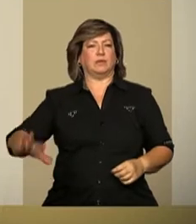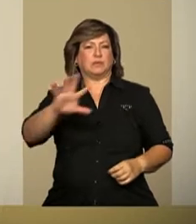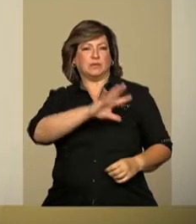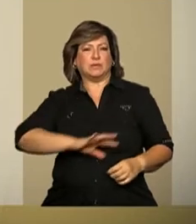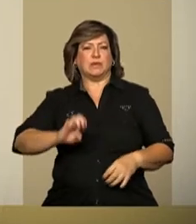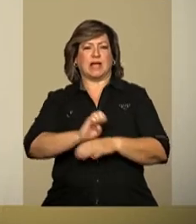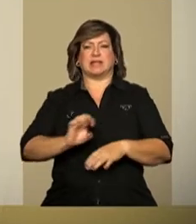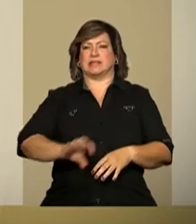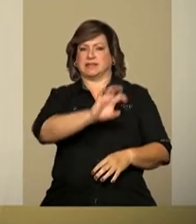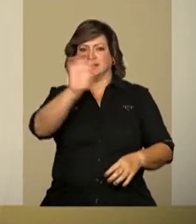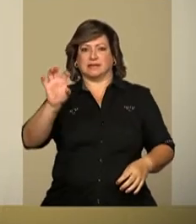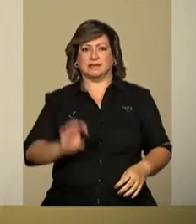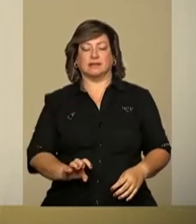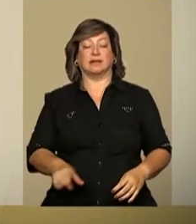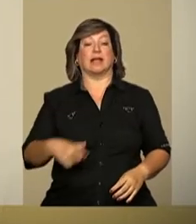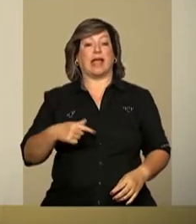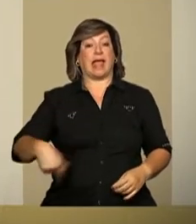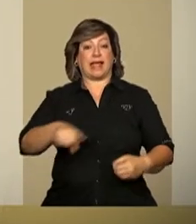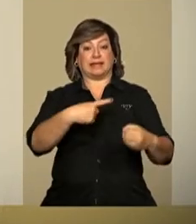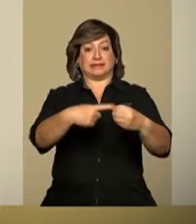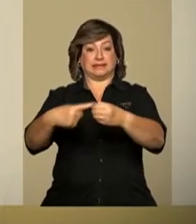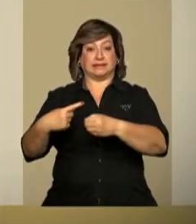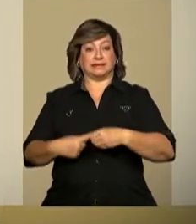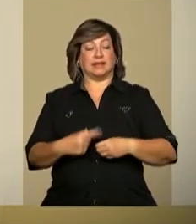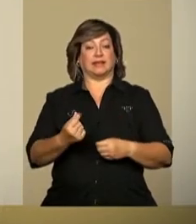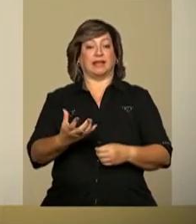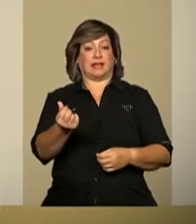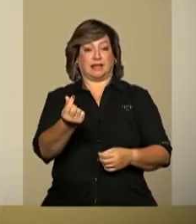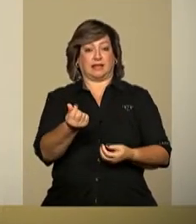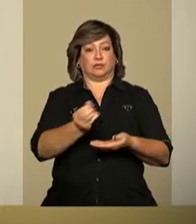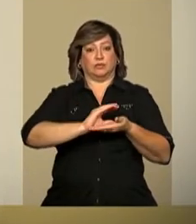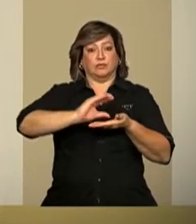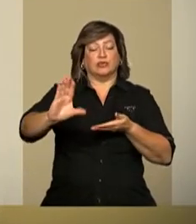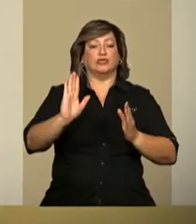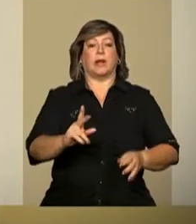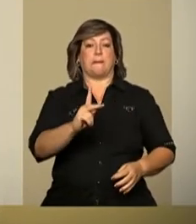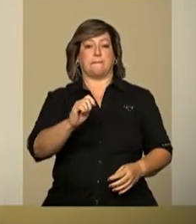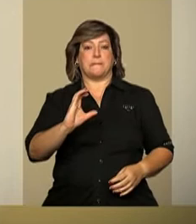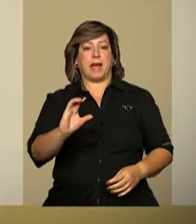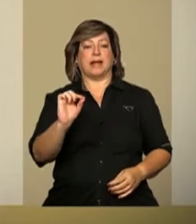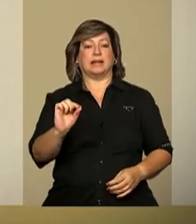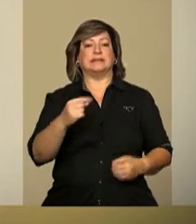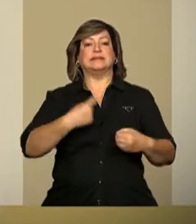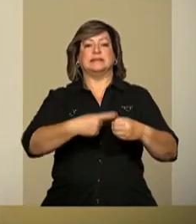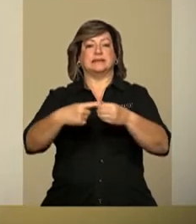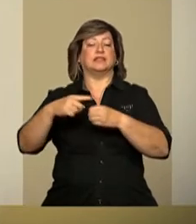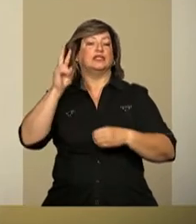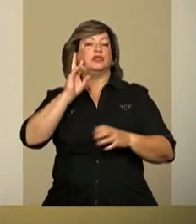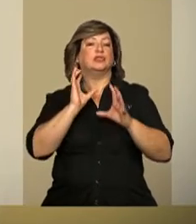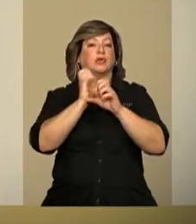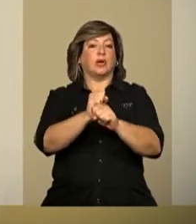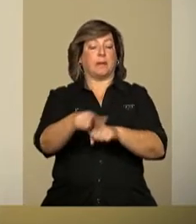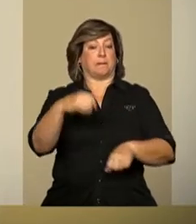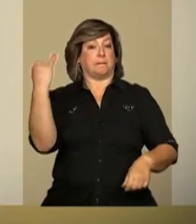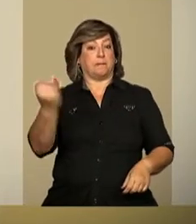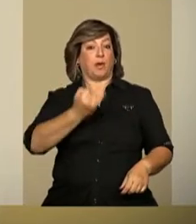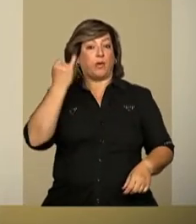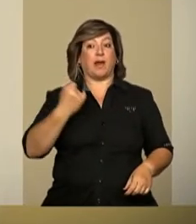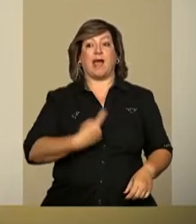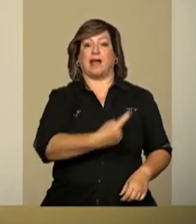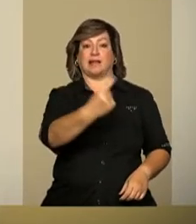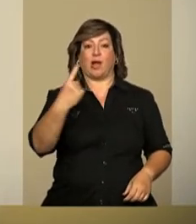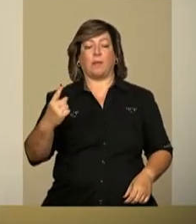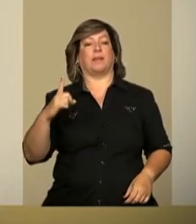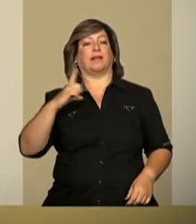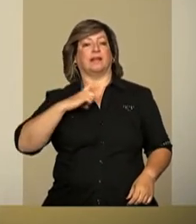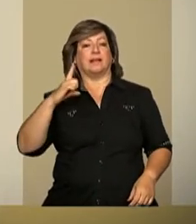selecionadas para receber os recursos do pack cidades históricas pela importância que cada uma tem para a cultura e a